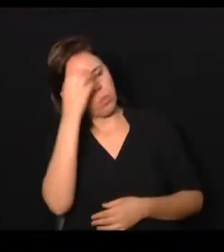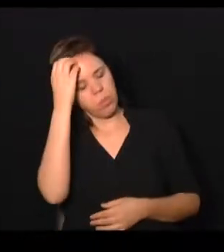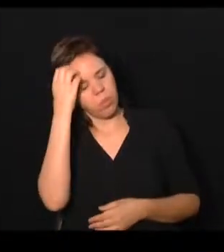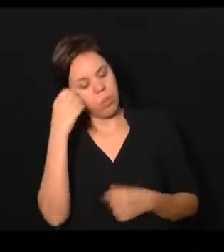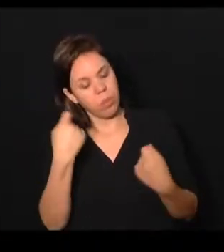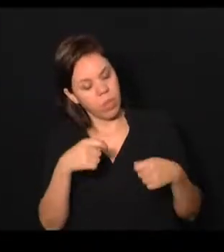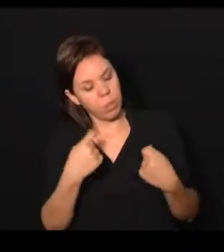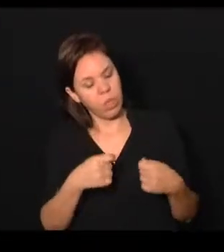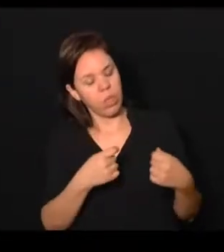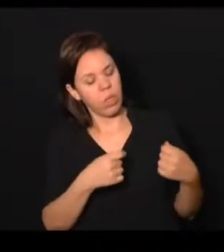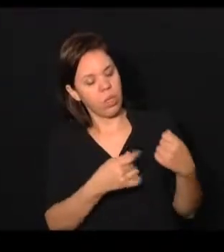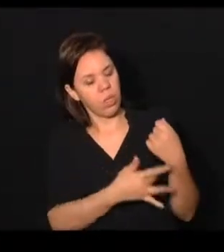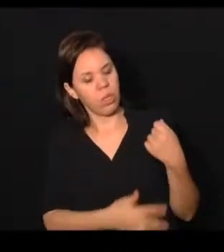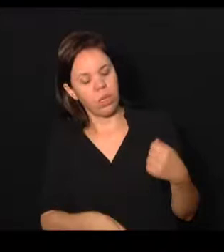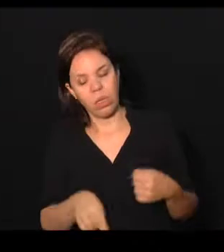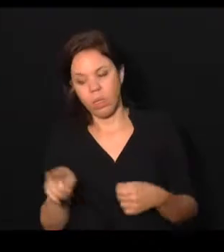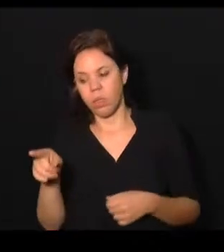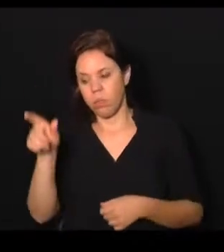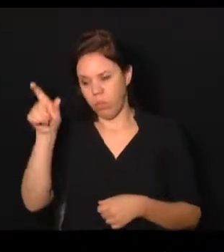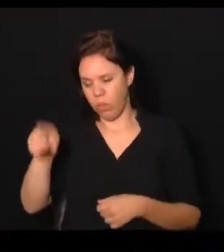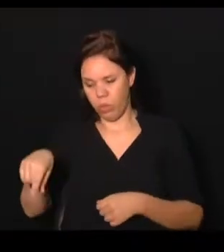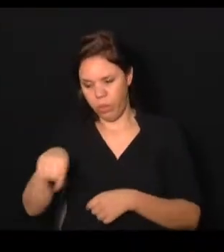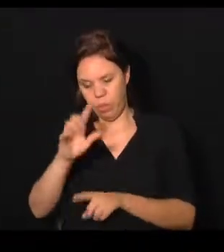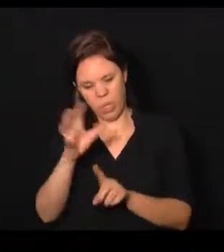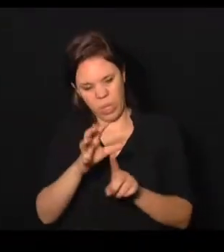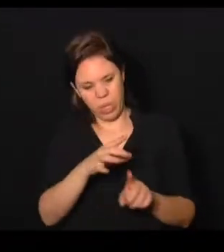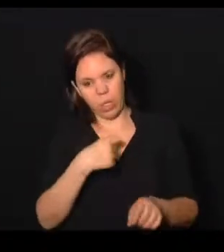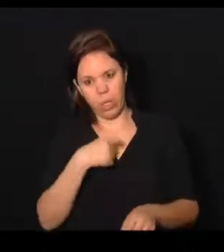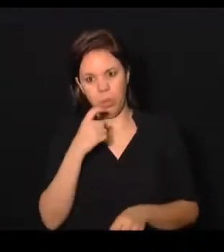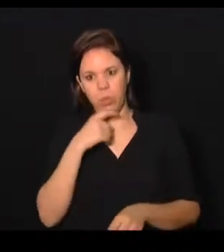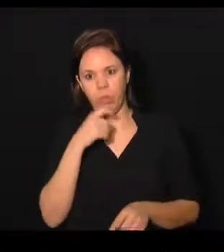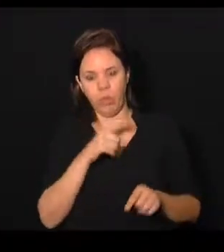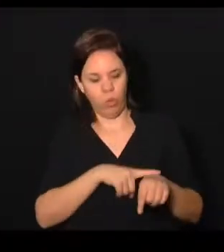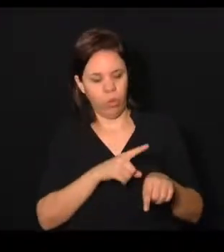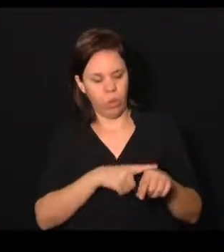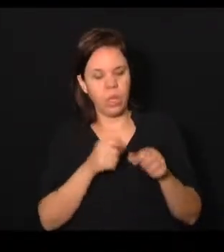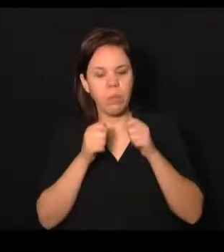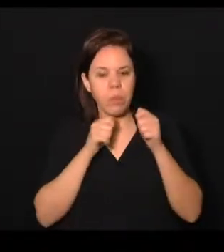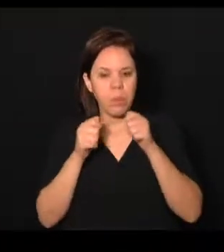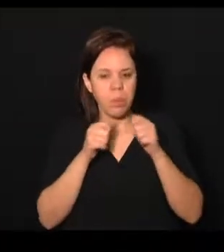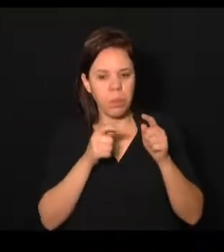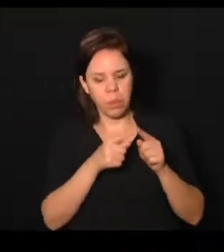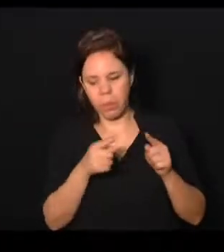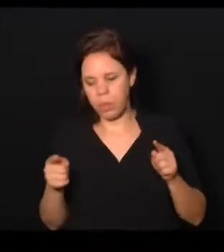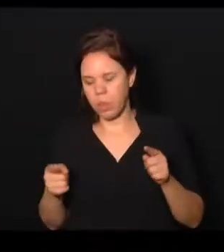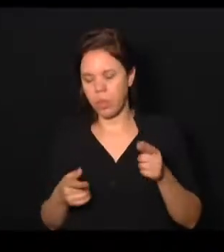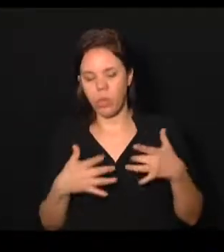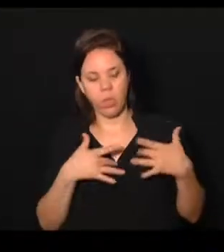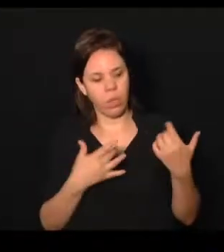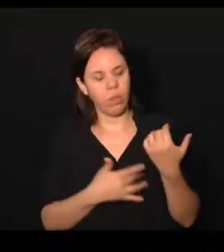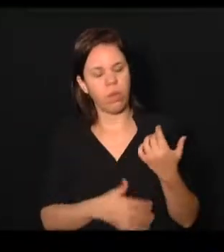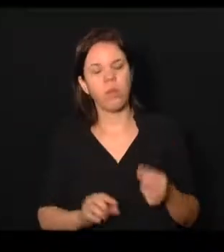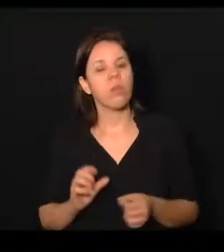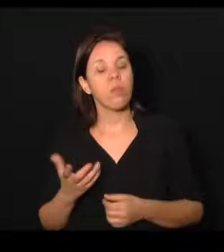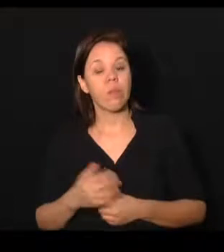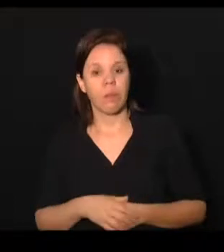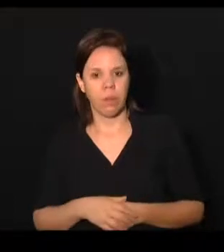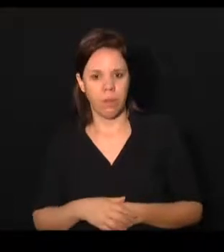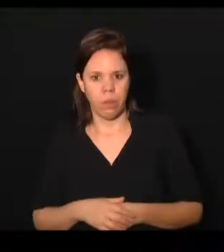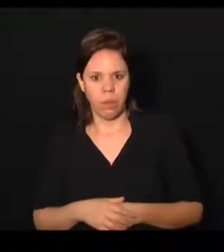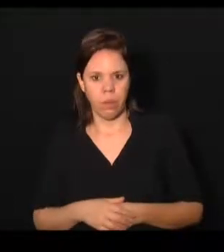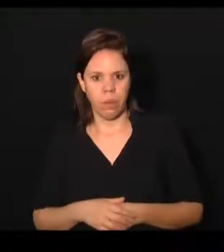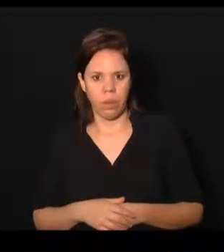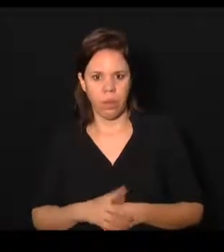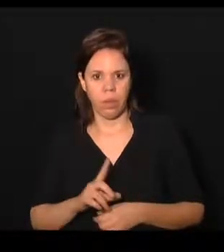precisando de sangue e aí ela quis ir doar, ela mentiu durante a doação de sangue. E aí houve um período